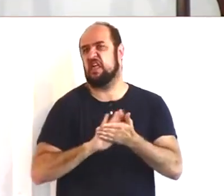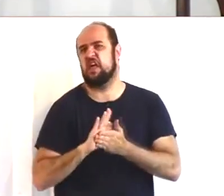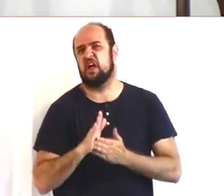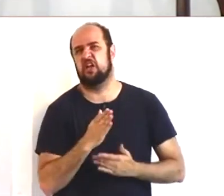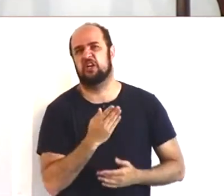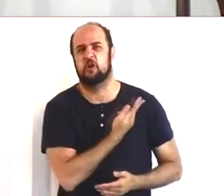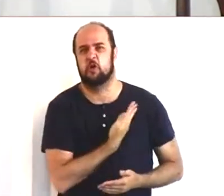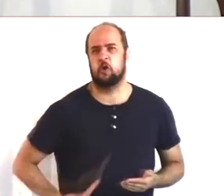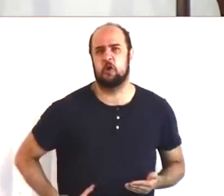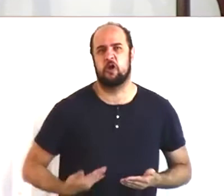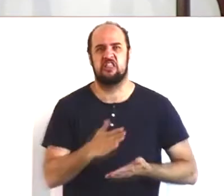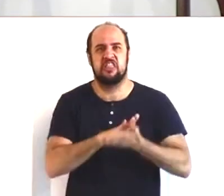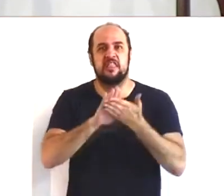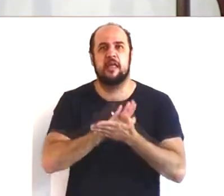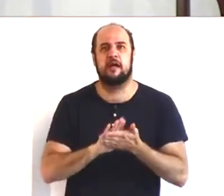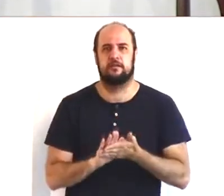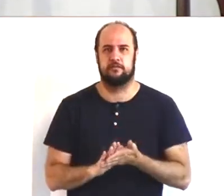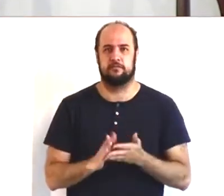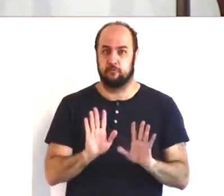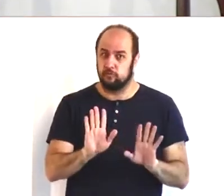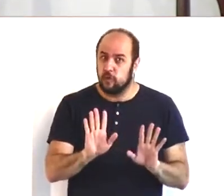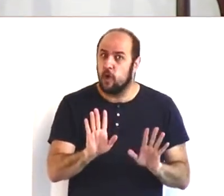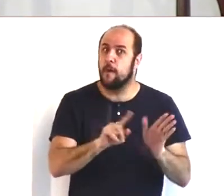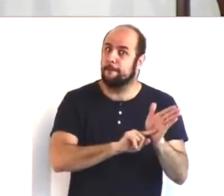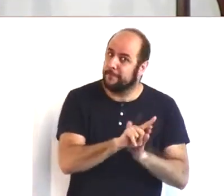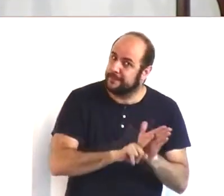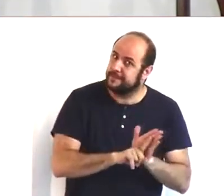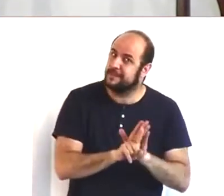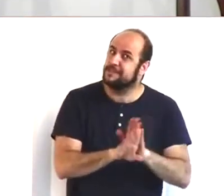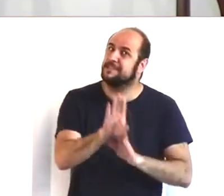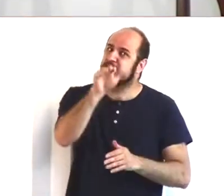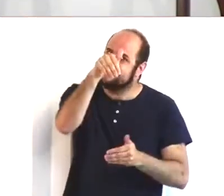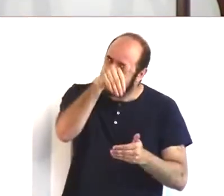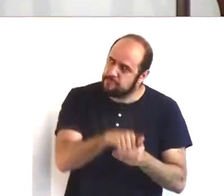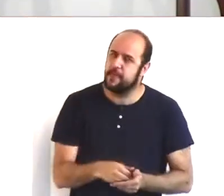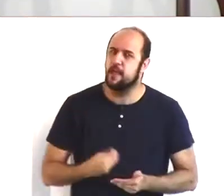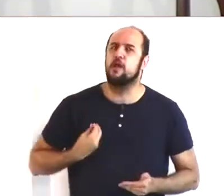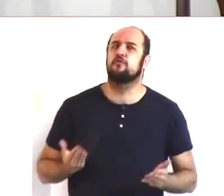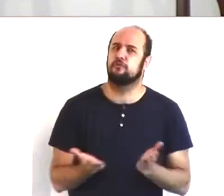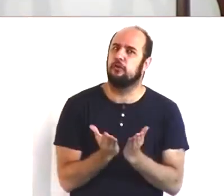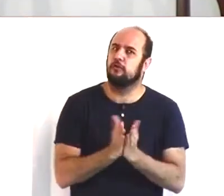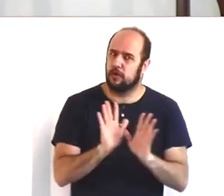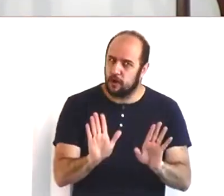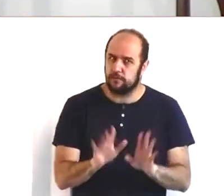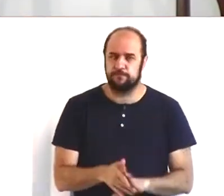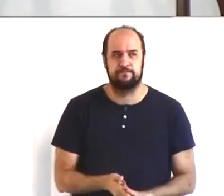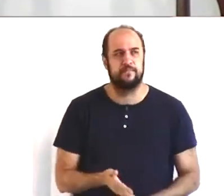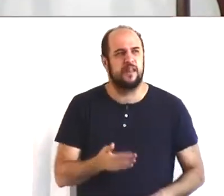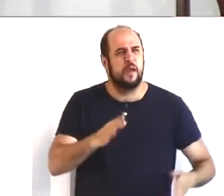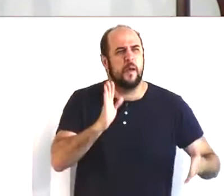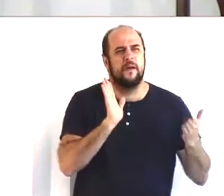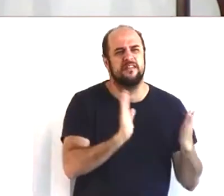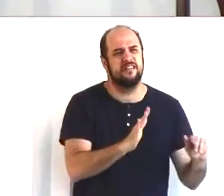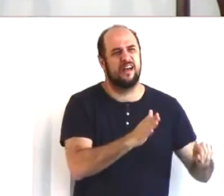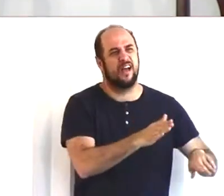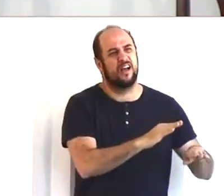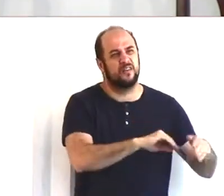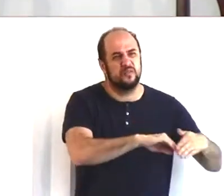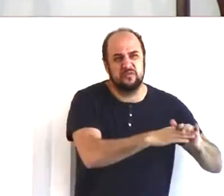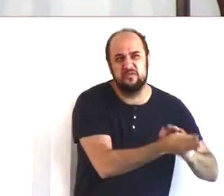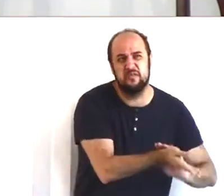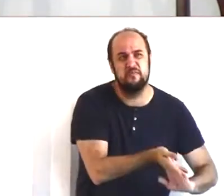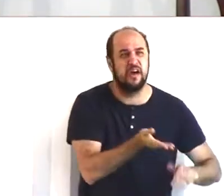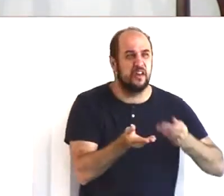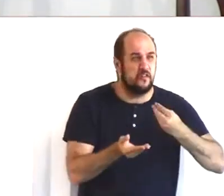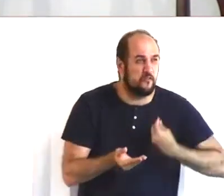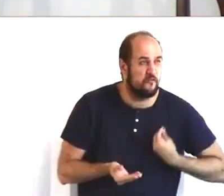e neste momento? Eu estou falando de uma pesquisa dentro do cristianismo, porque eles se acostumaram a um Deus de